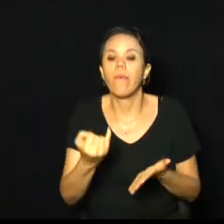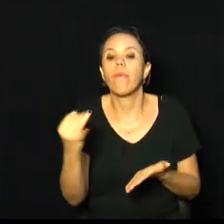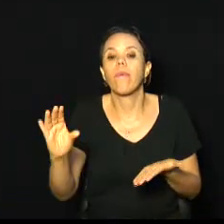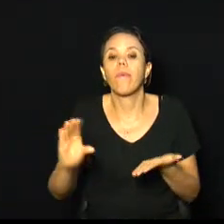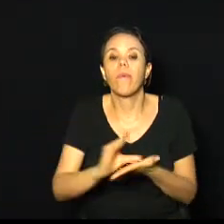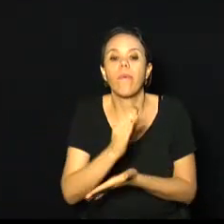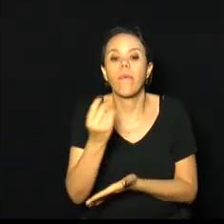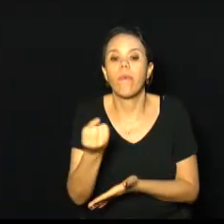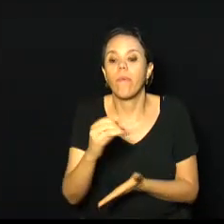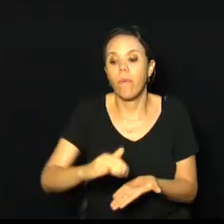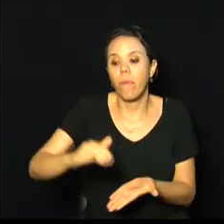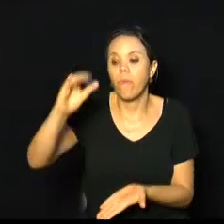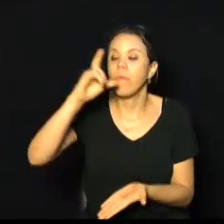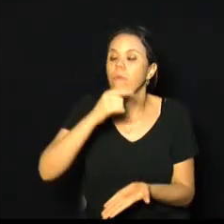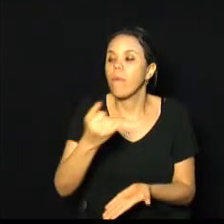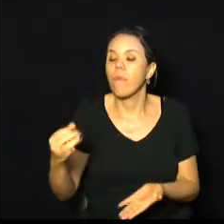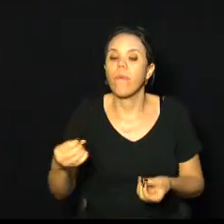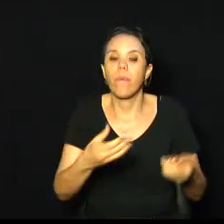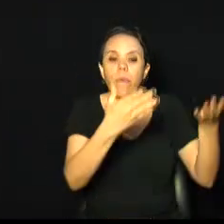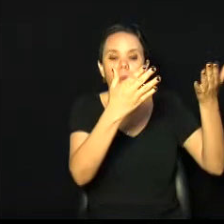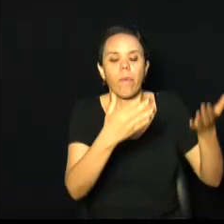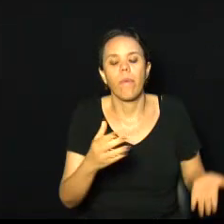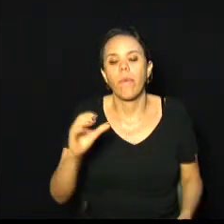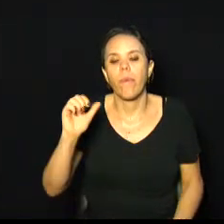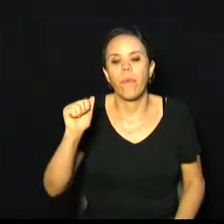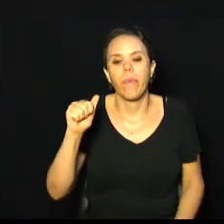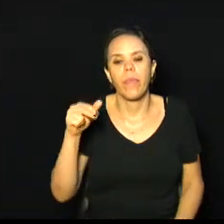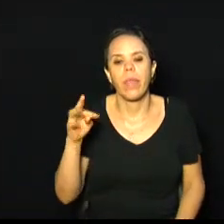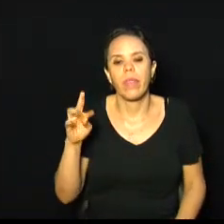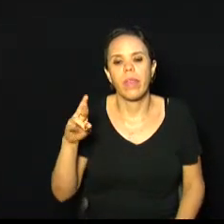nosso volume de água que nós mandamos para o Cantareira.